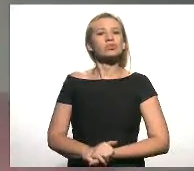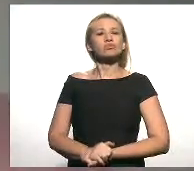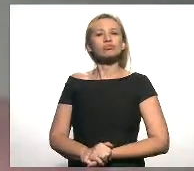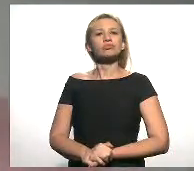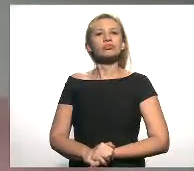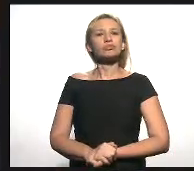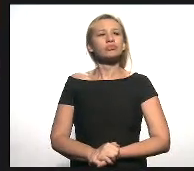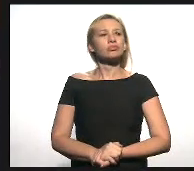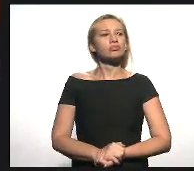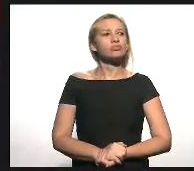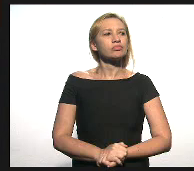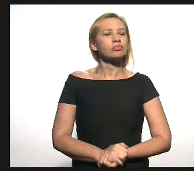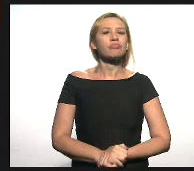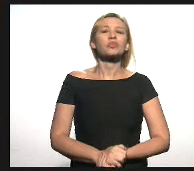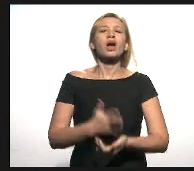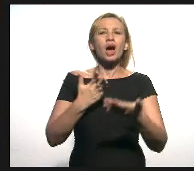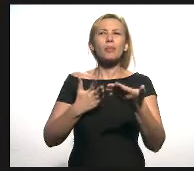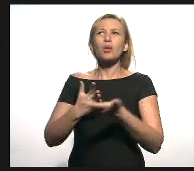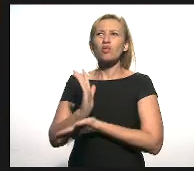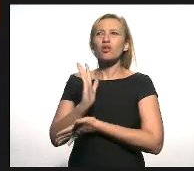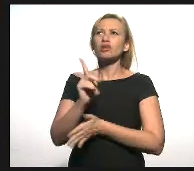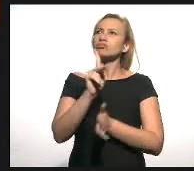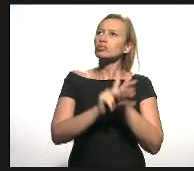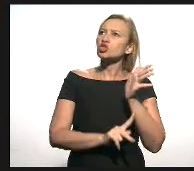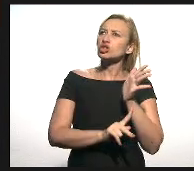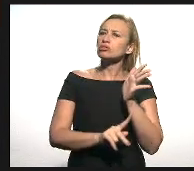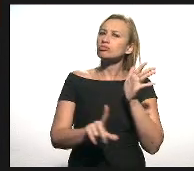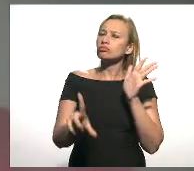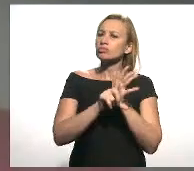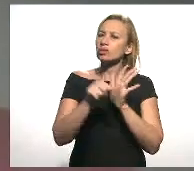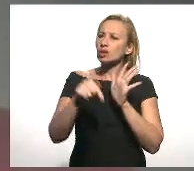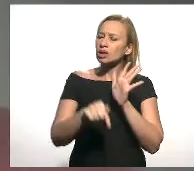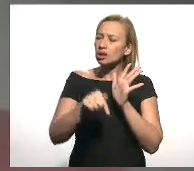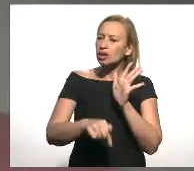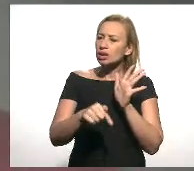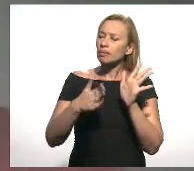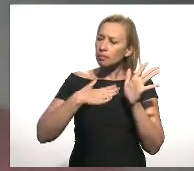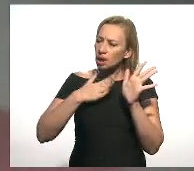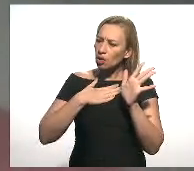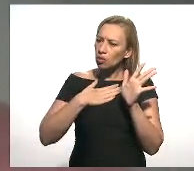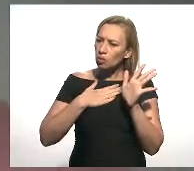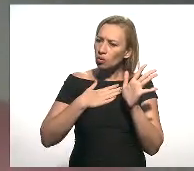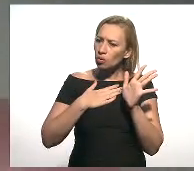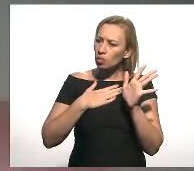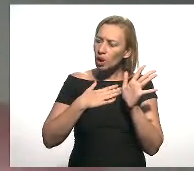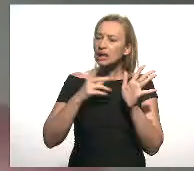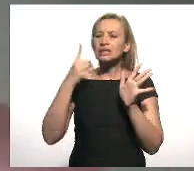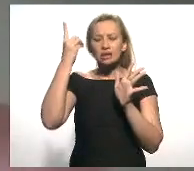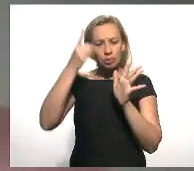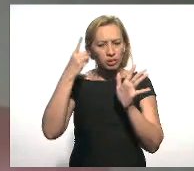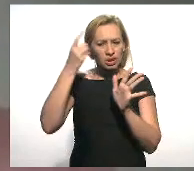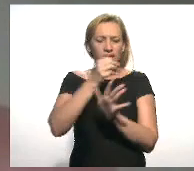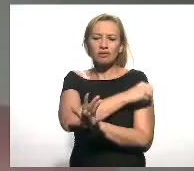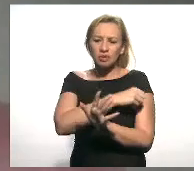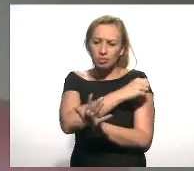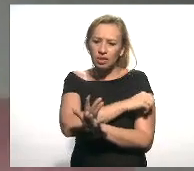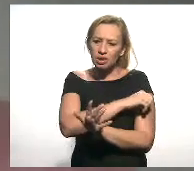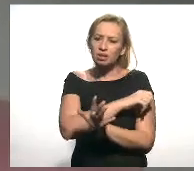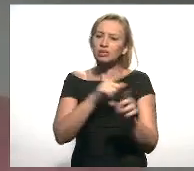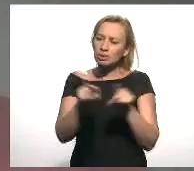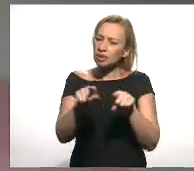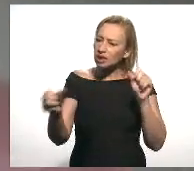lei aprovado recentemente por essa casa, um projeto de minha autoria, que, se não me engano, inclusive a deputada enfermeira Rejane também entrou como uma